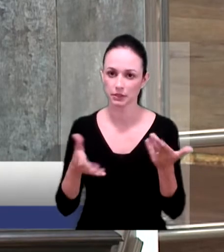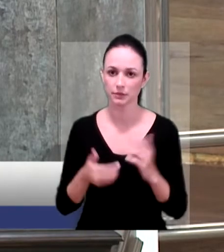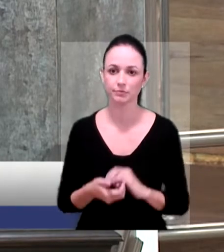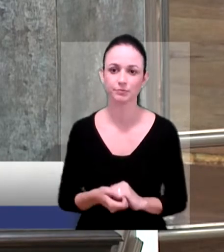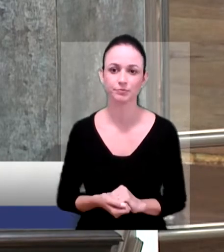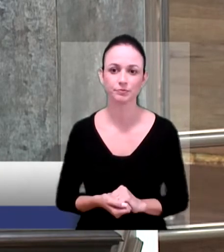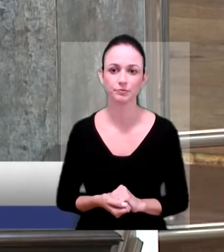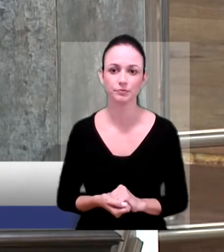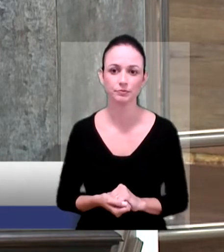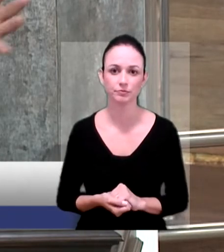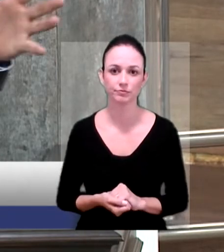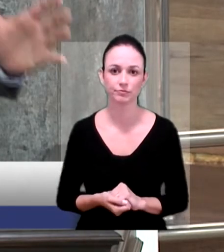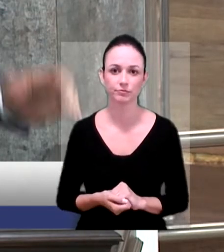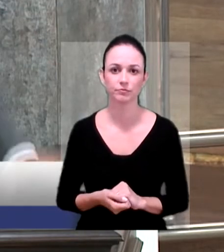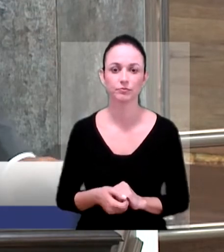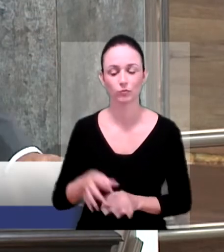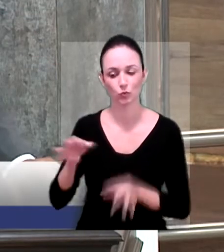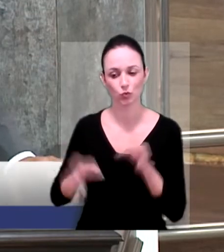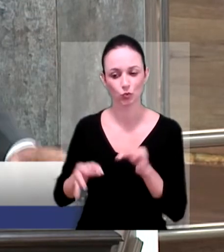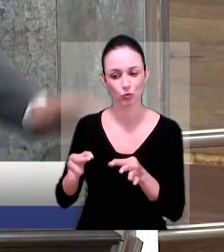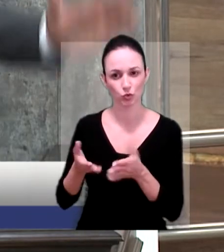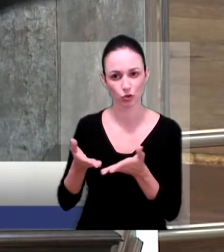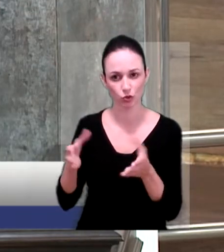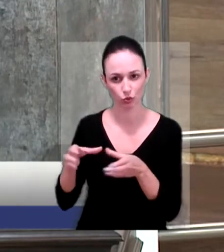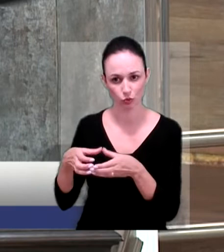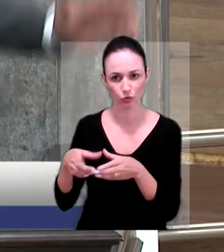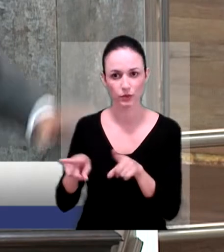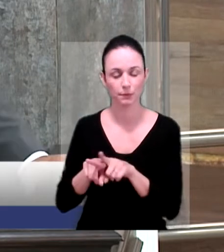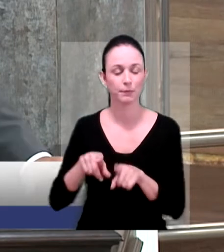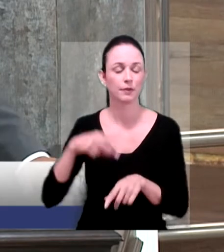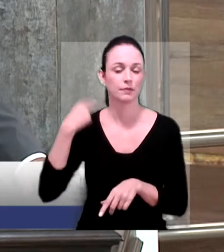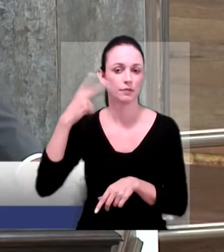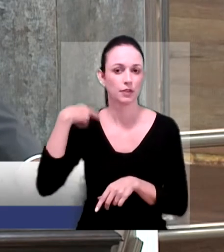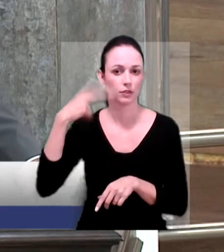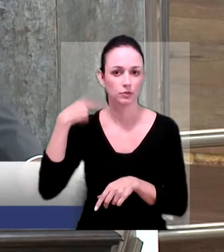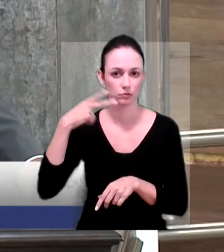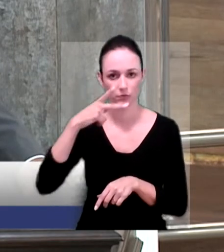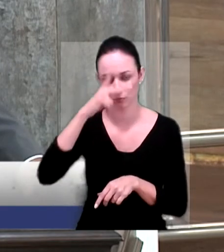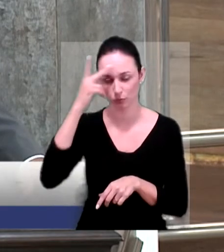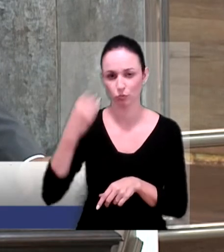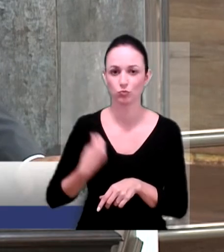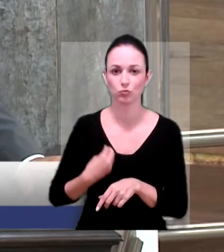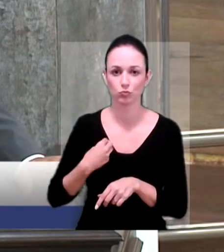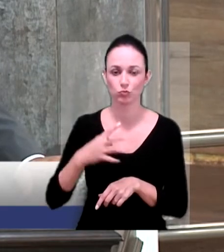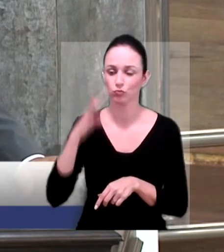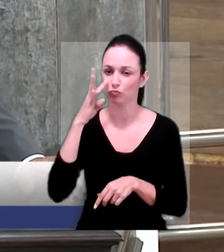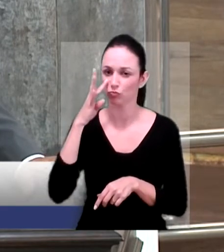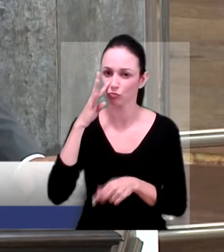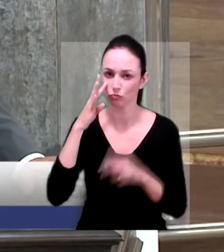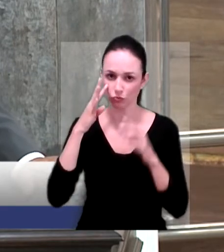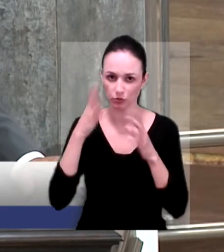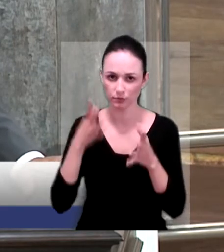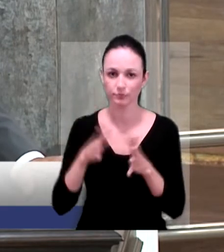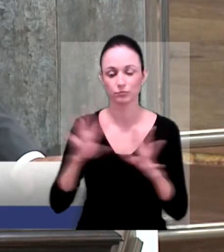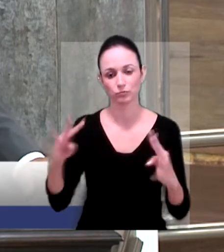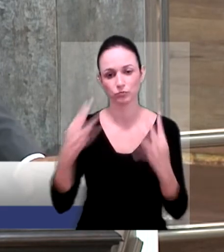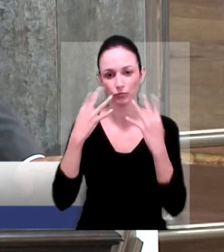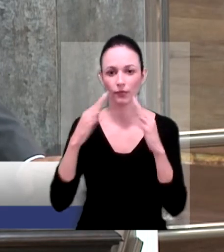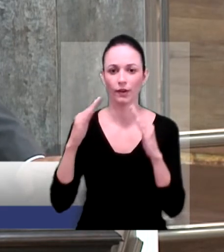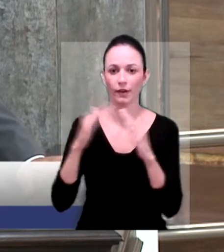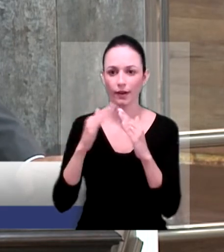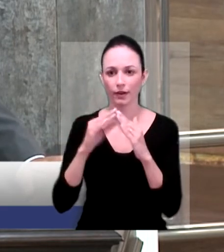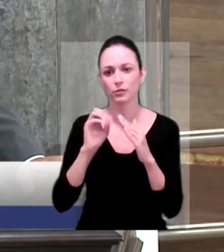Mesa jurídica, senhores vereadores e o público que nos assiste, tanto em casa, pela TV Câmara, como o